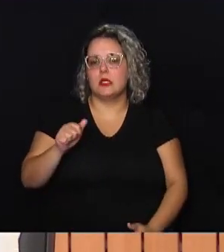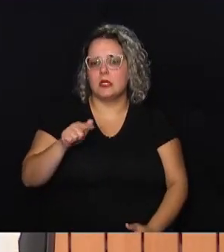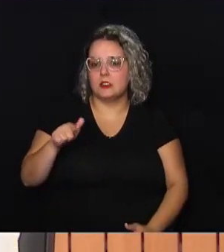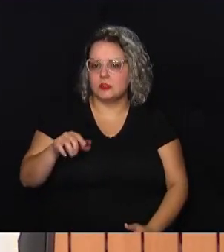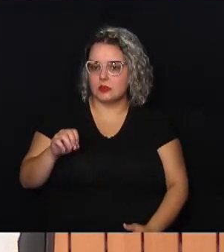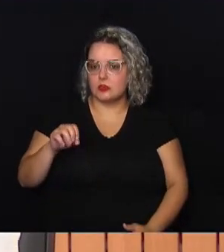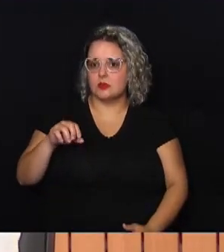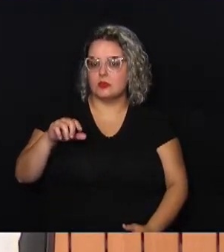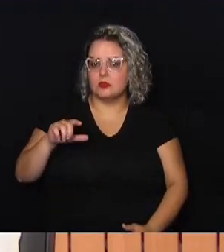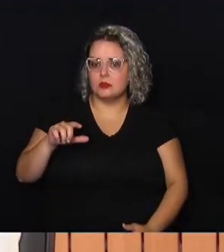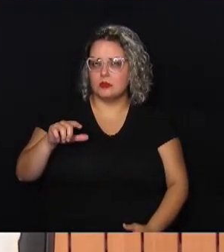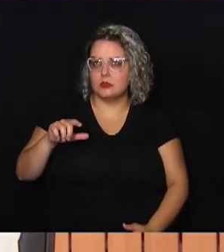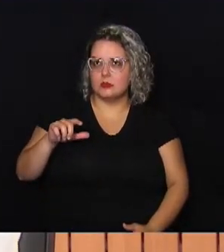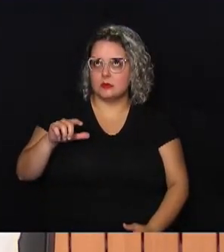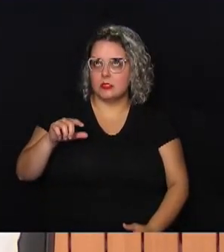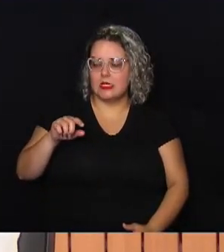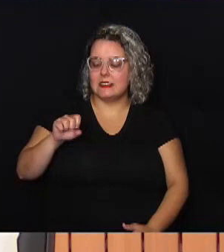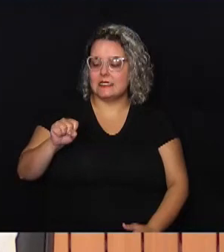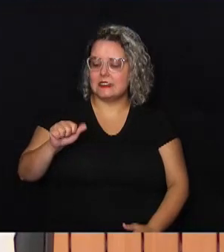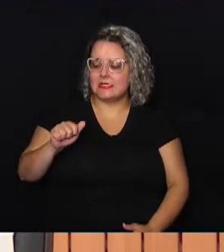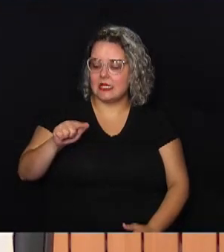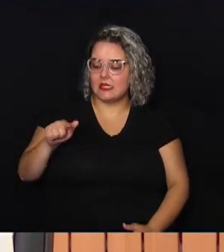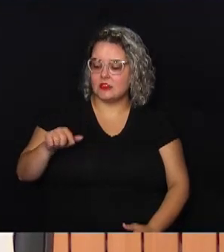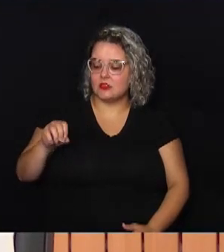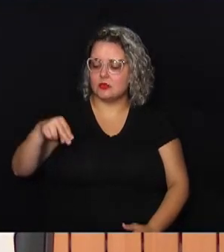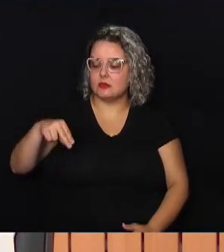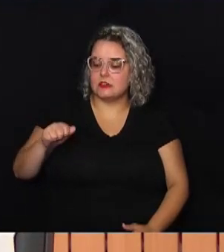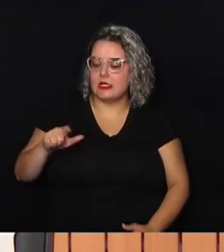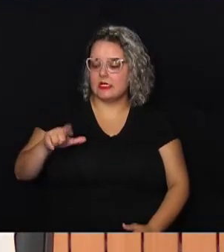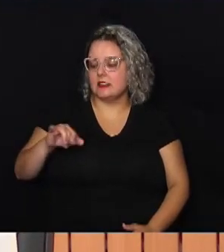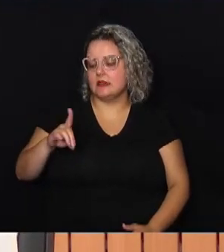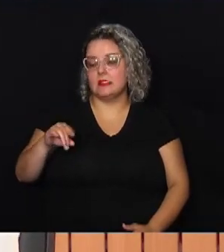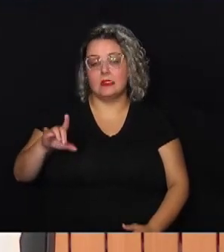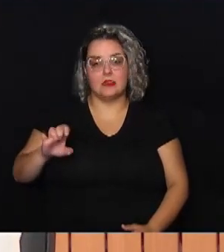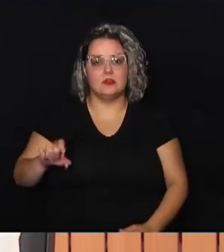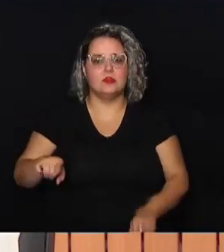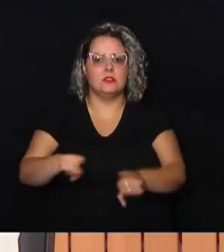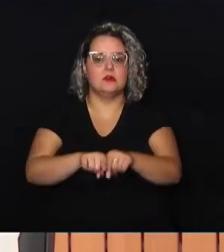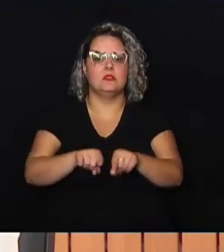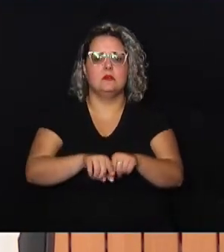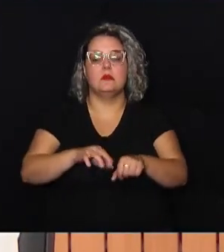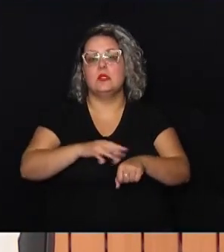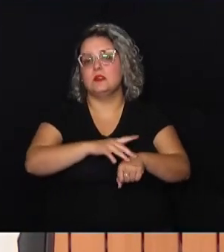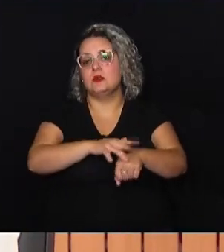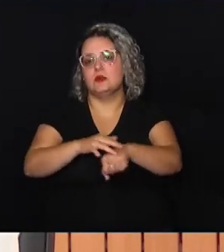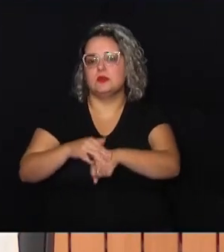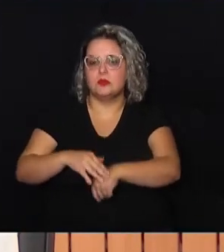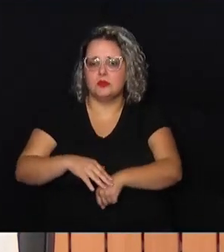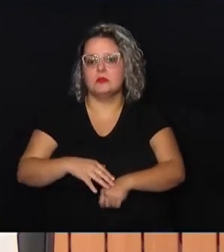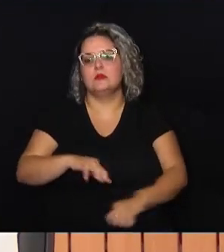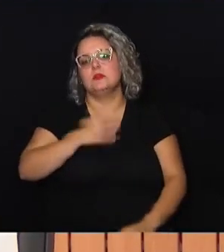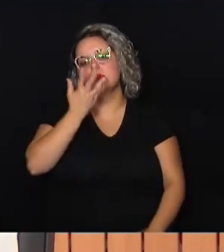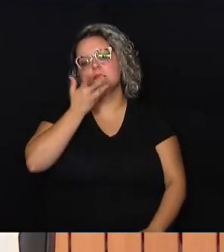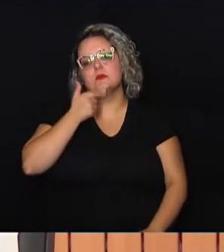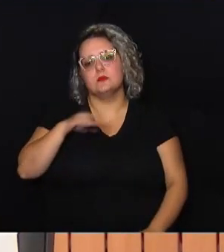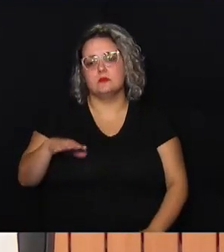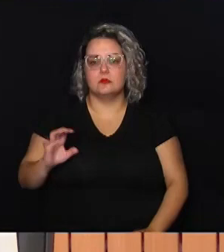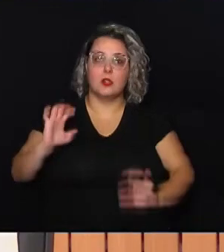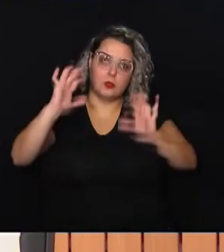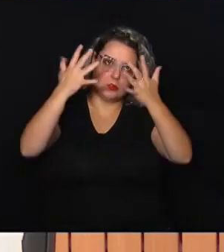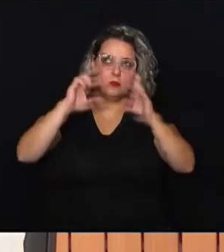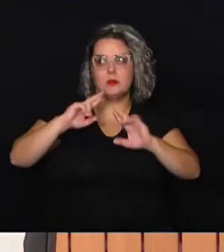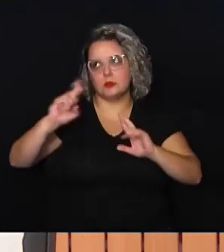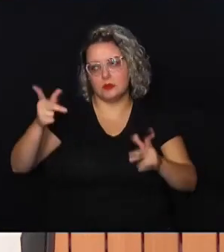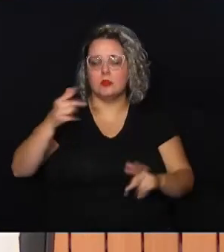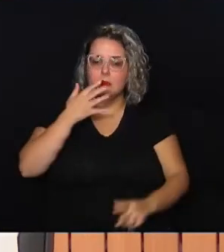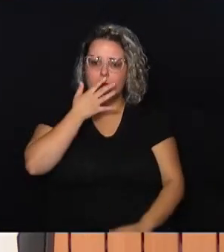patologias respiratórias infantis e crianças. Ela não é exclusivamente nossa, apesar de ter climas diferentes, por algum motivo aí,